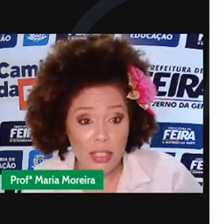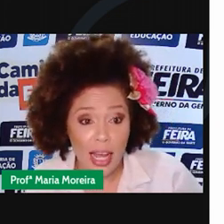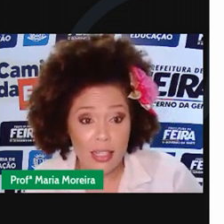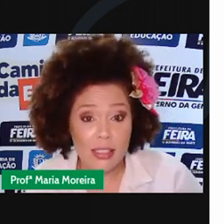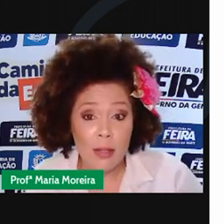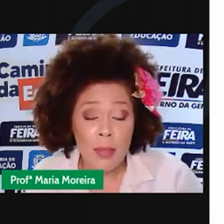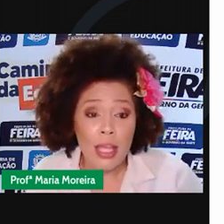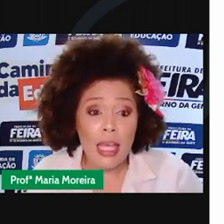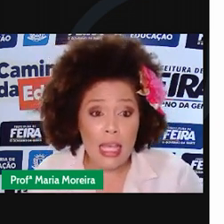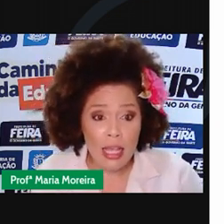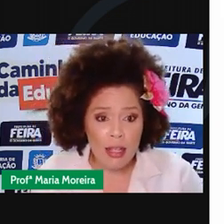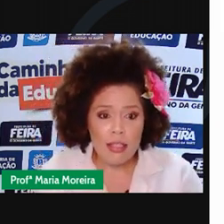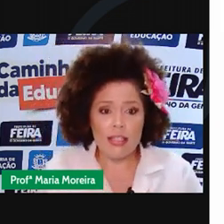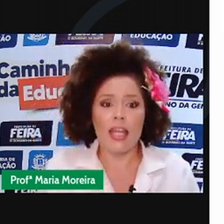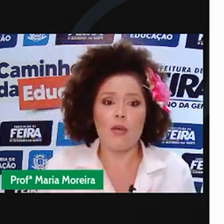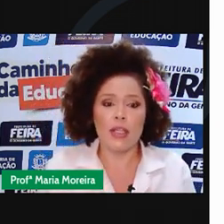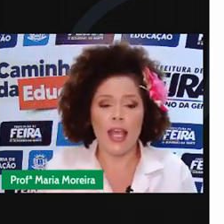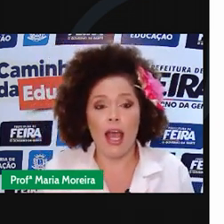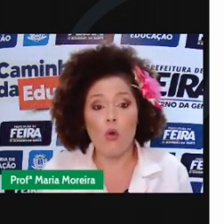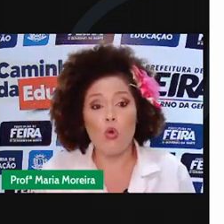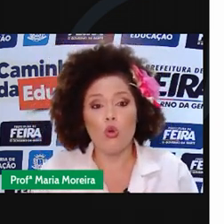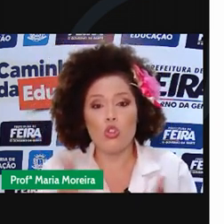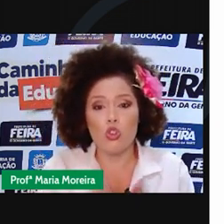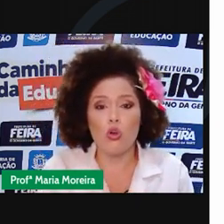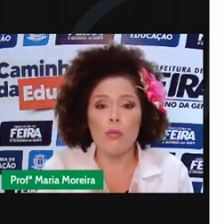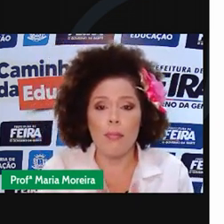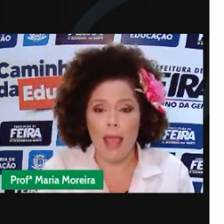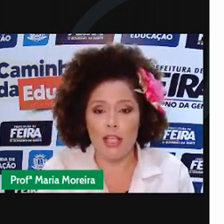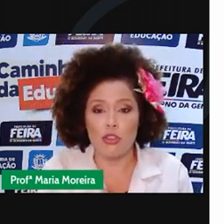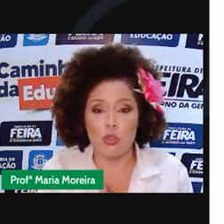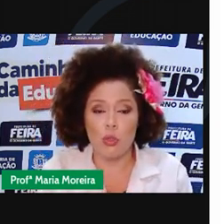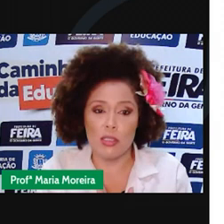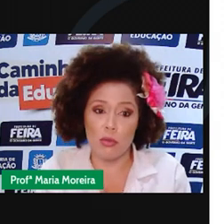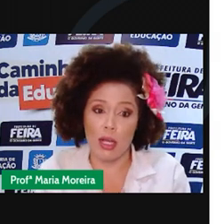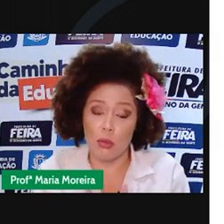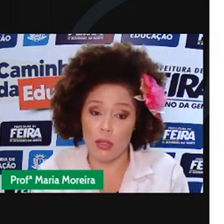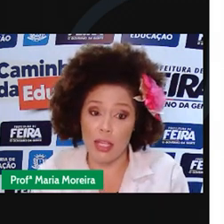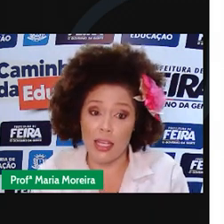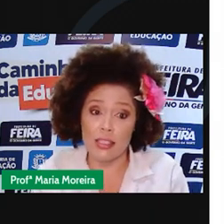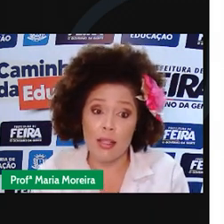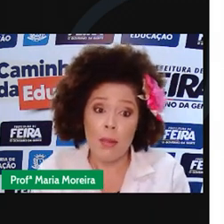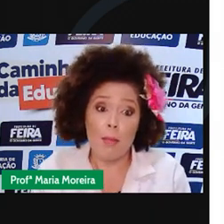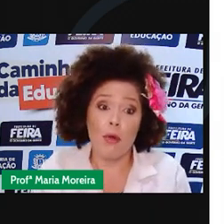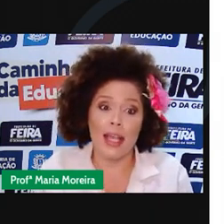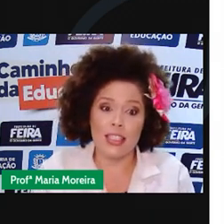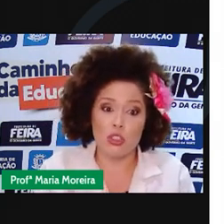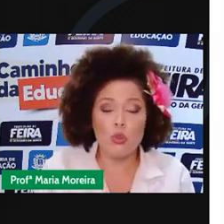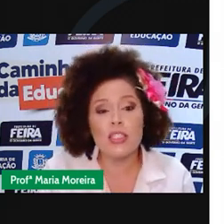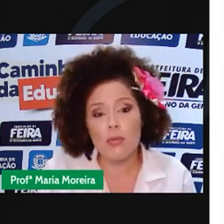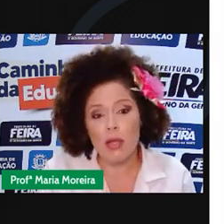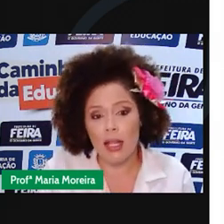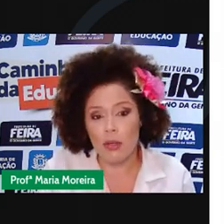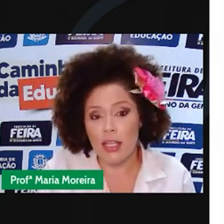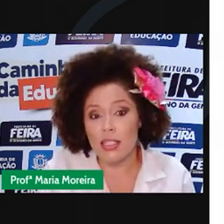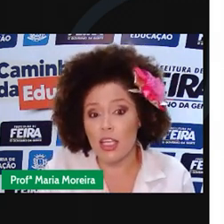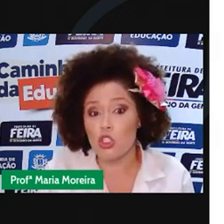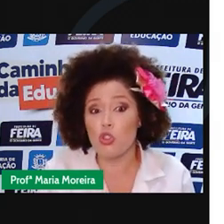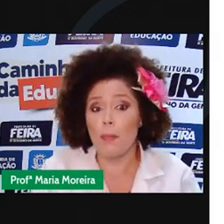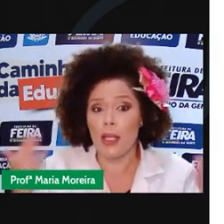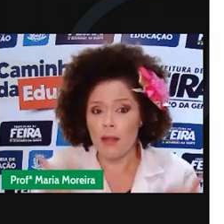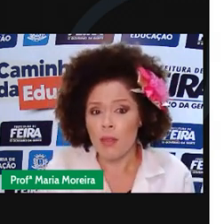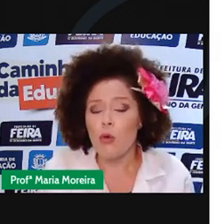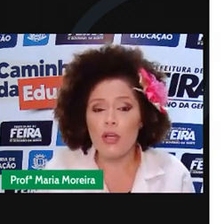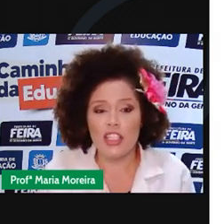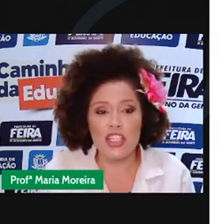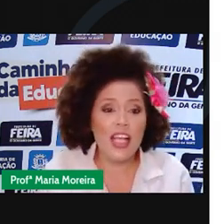para fazer a terminar das atividades e Seria o ideal um consumo médio de duas mil calorias porque essas duas mil calorias